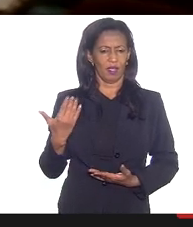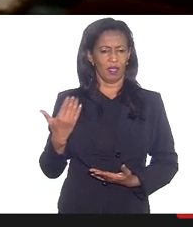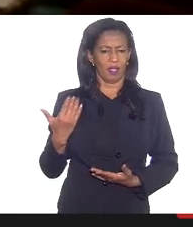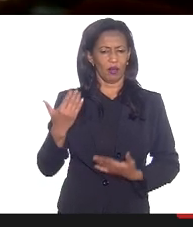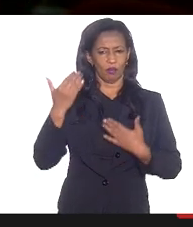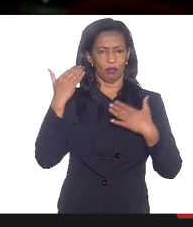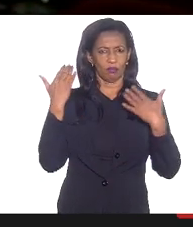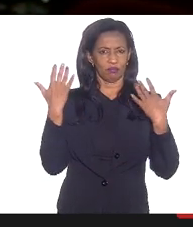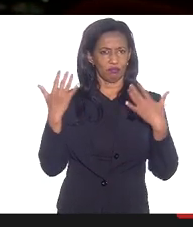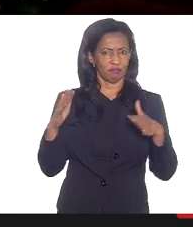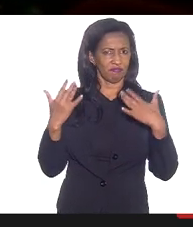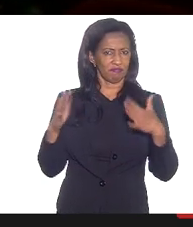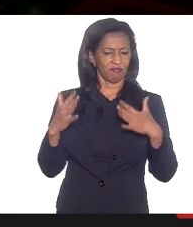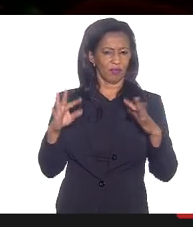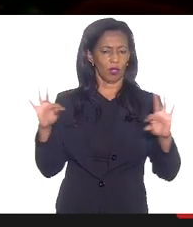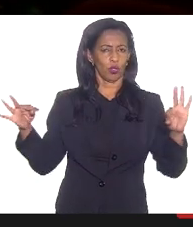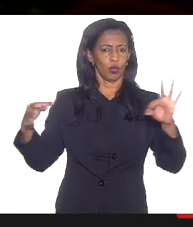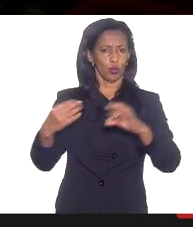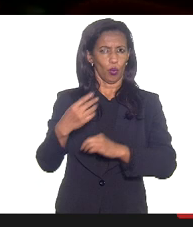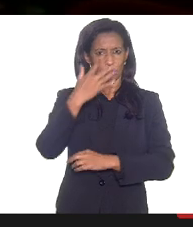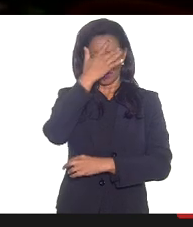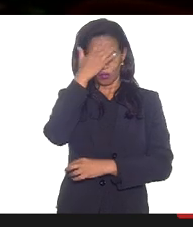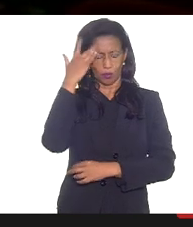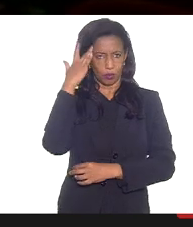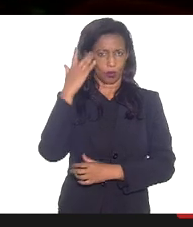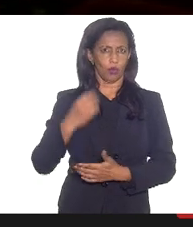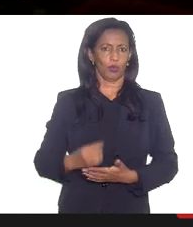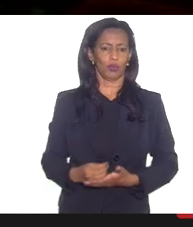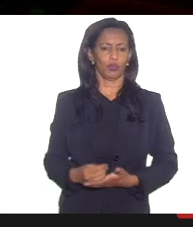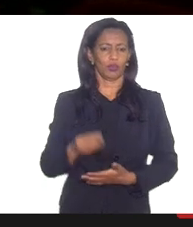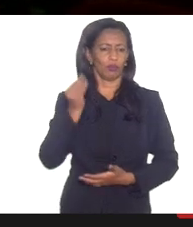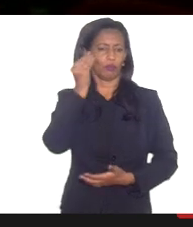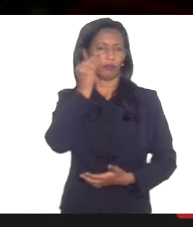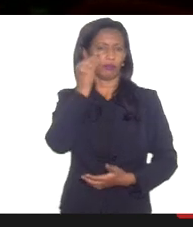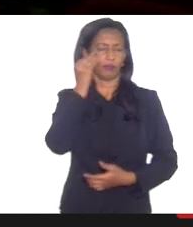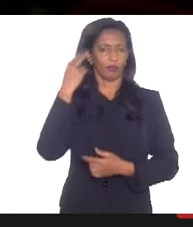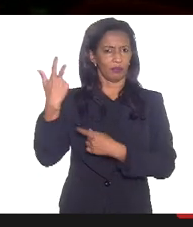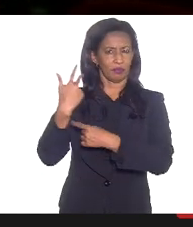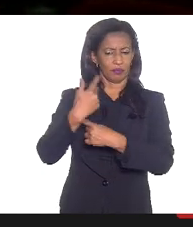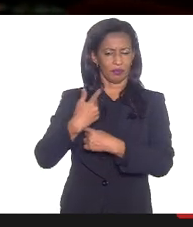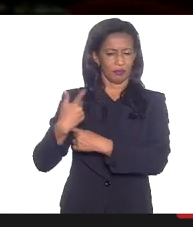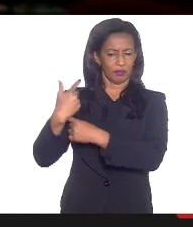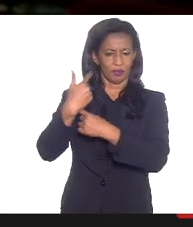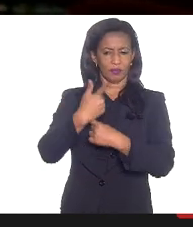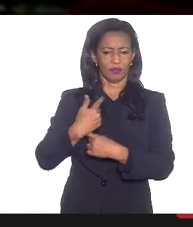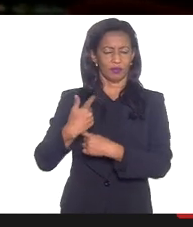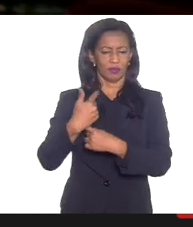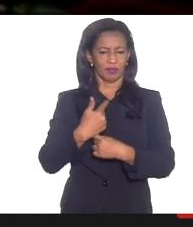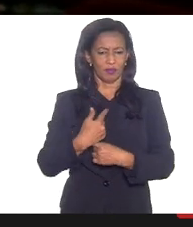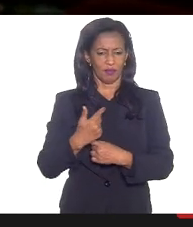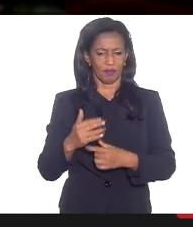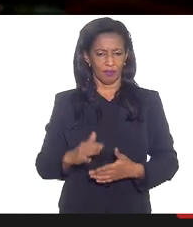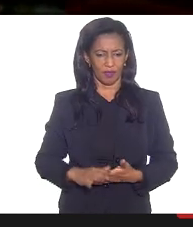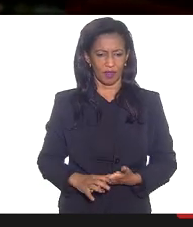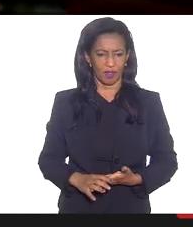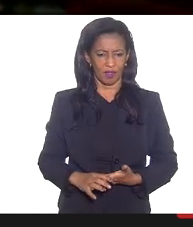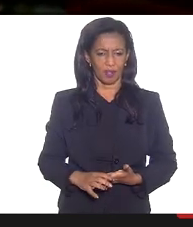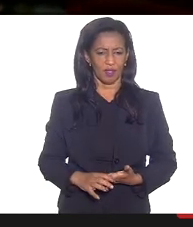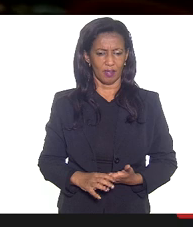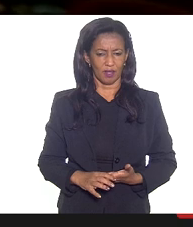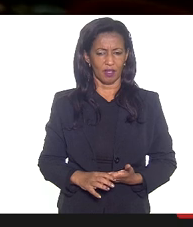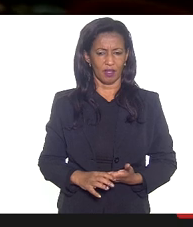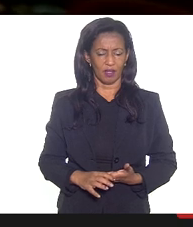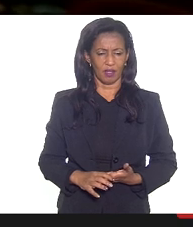os professores que estão assistindo e te acompanhando, e a todos que assistem essa